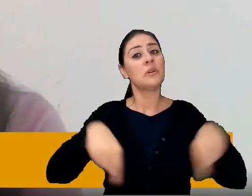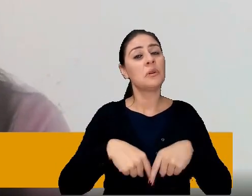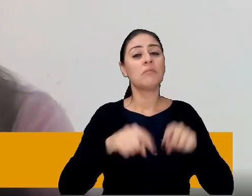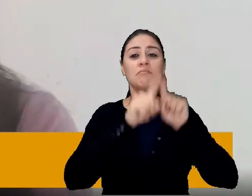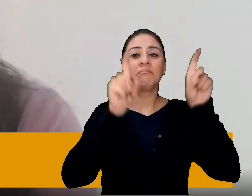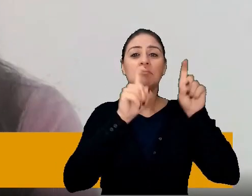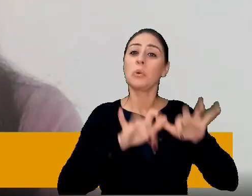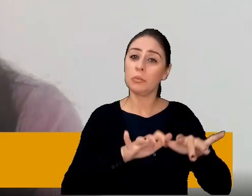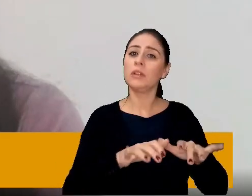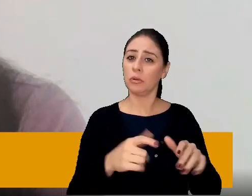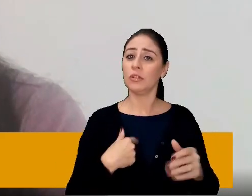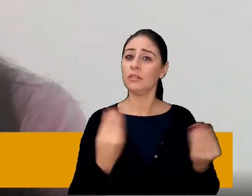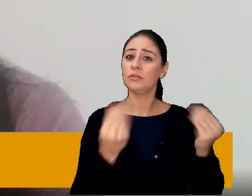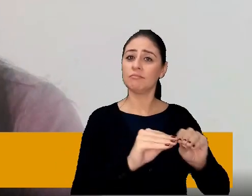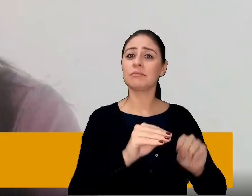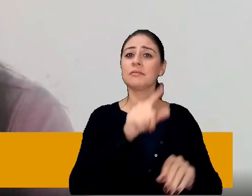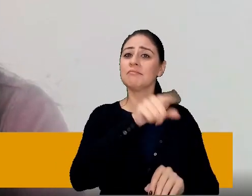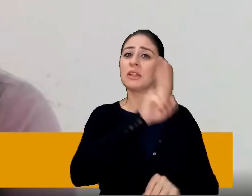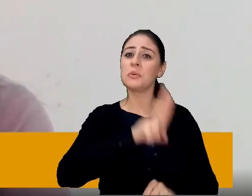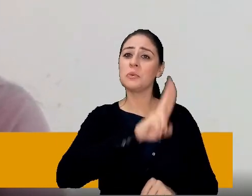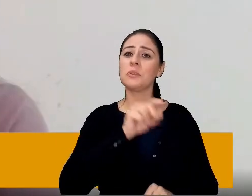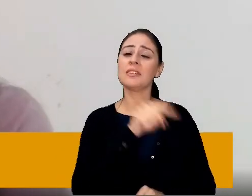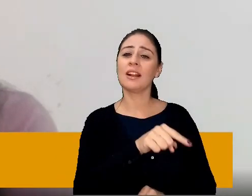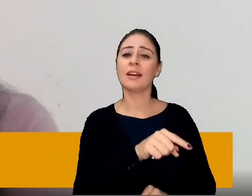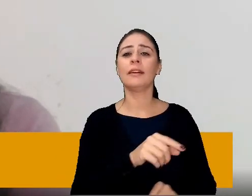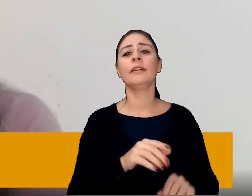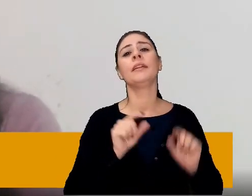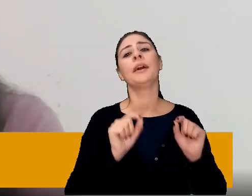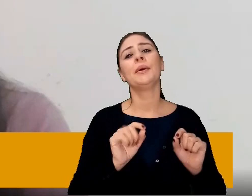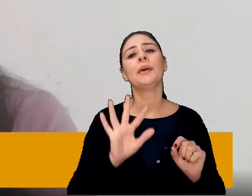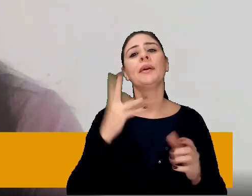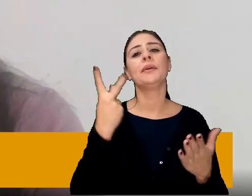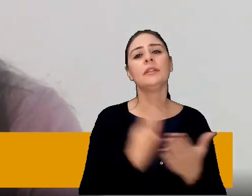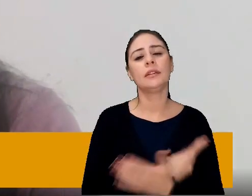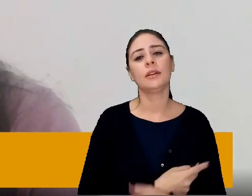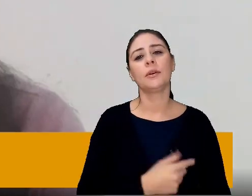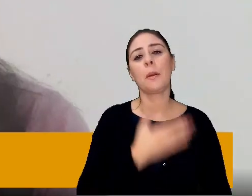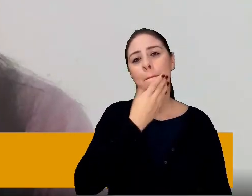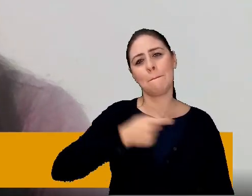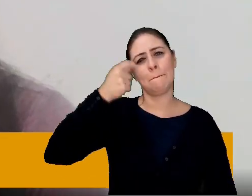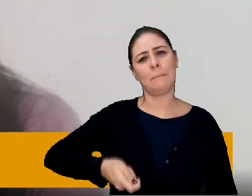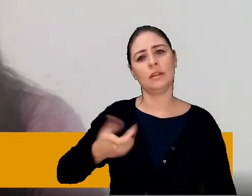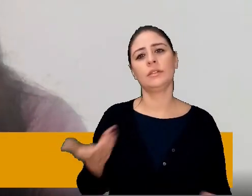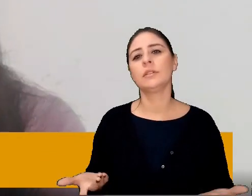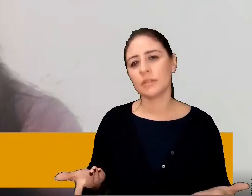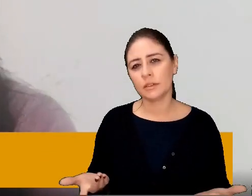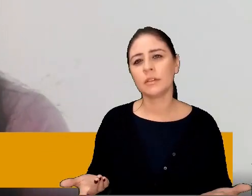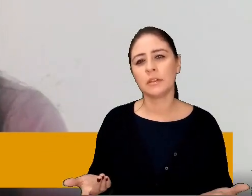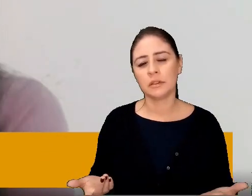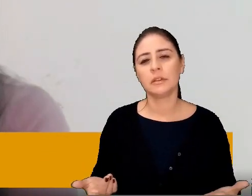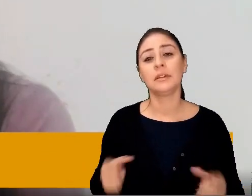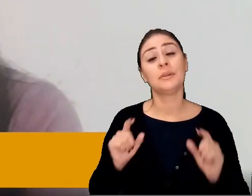de construir. Então eu falei, vou colocar aqueles computadores ali naquele espaço, né? Vamos utilizar ali. Mas daí entrou o